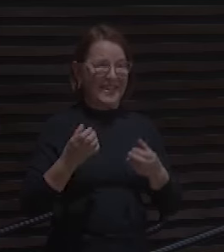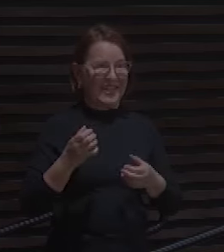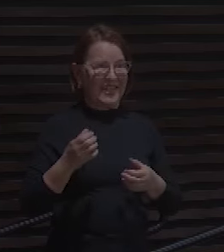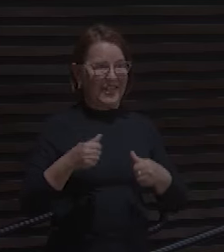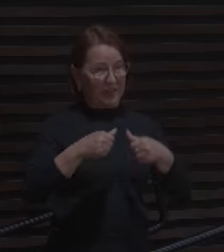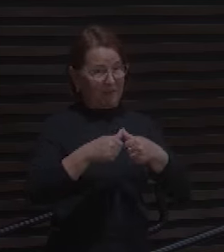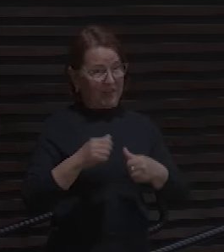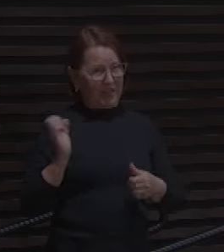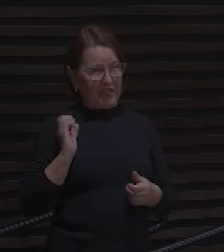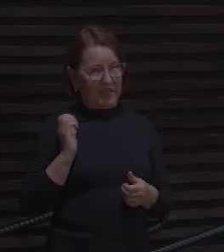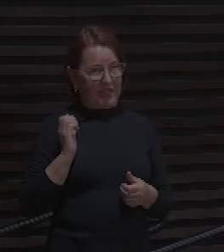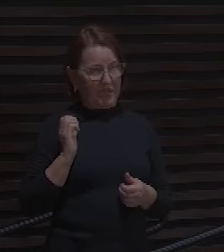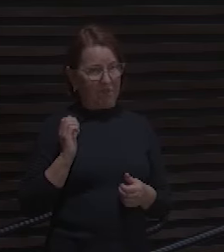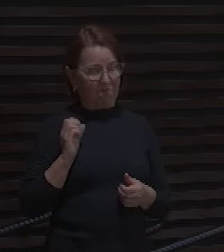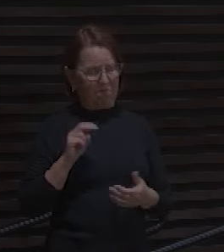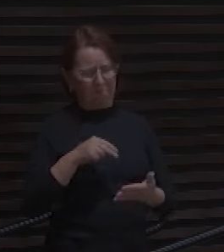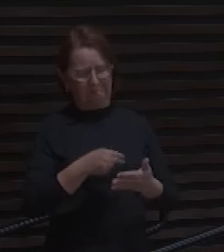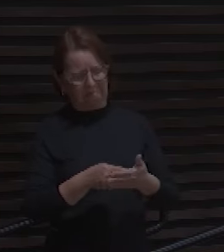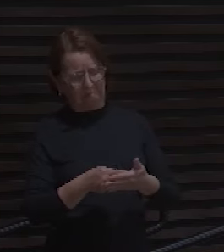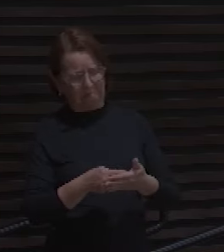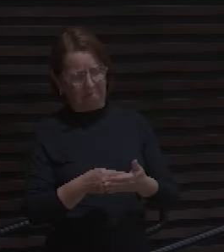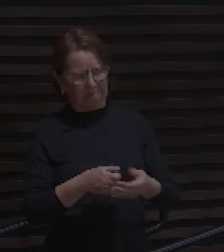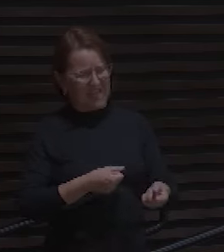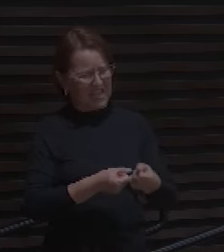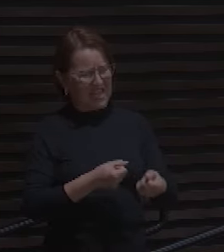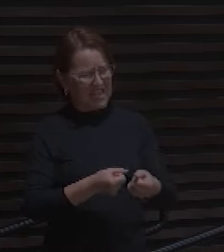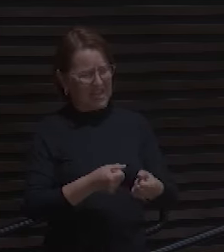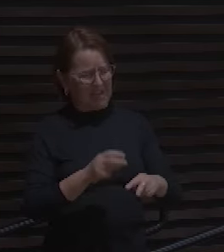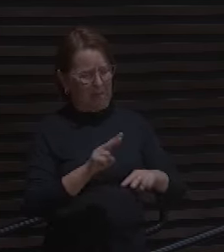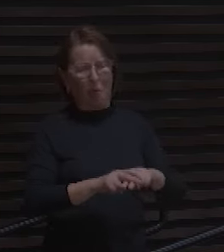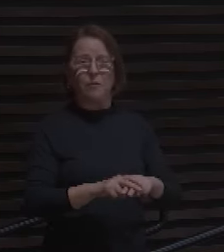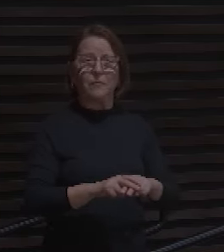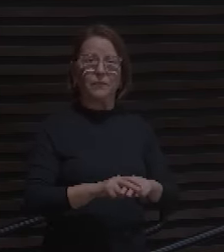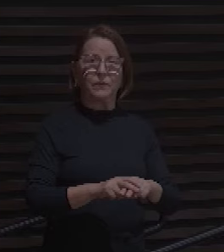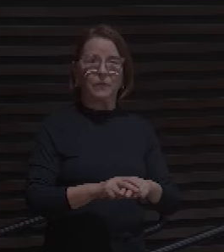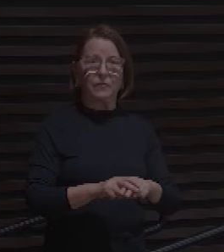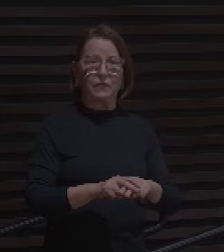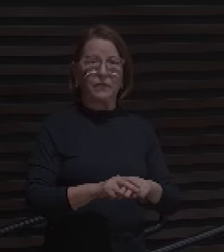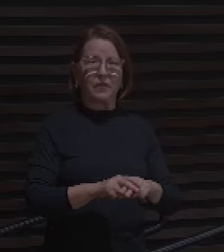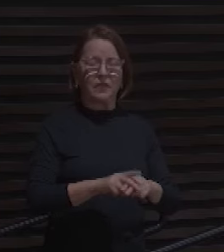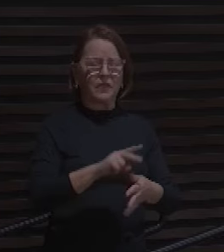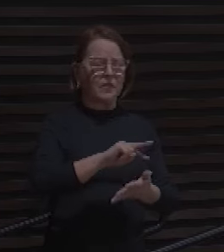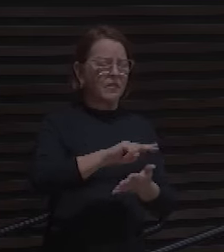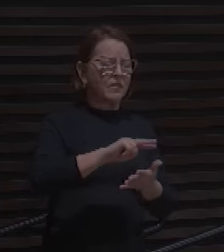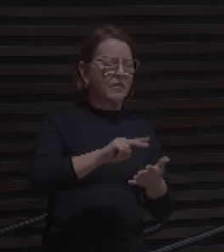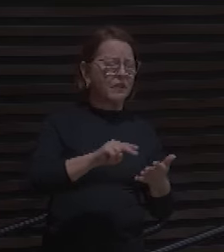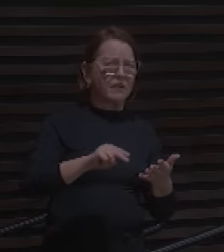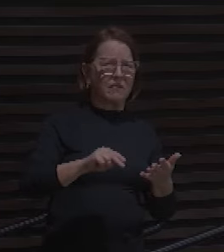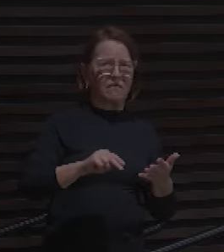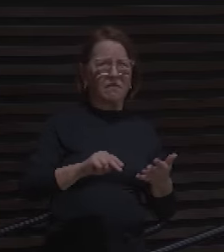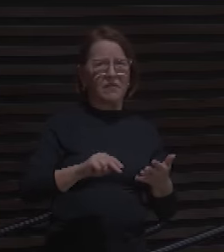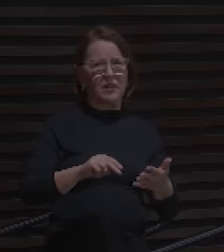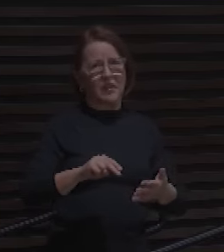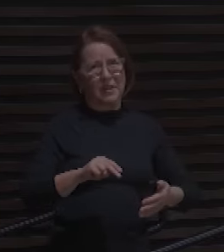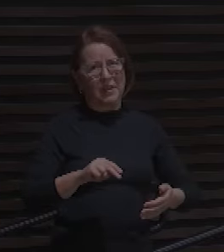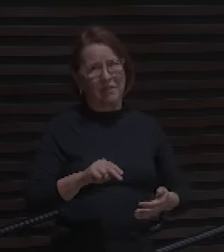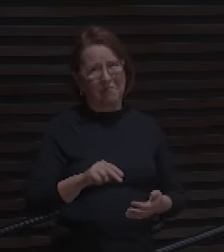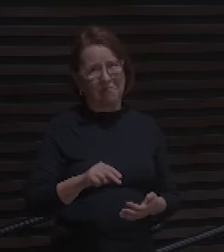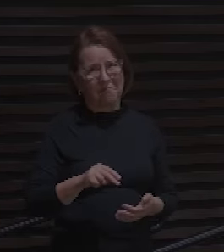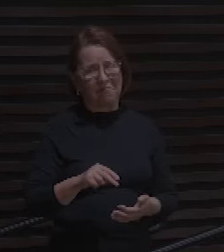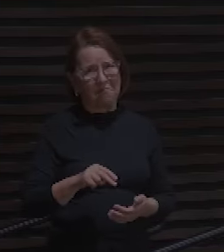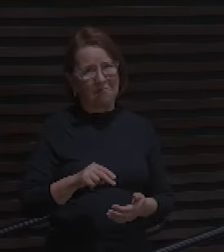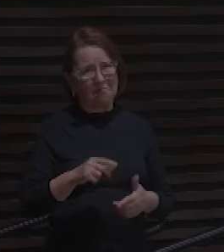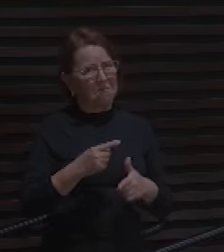caem em tentação e cilada, e em muitas concupiscências insensatas e